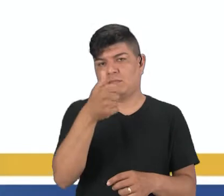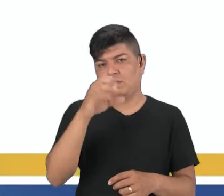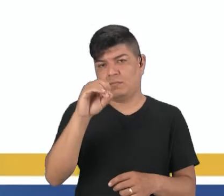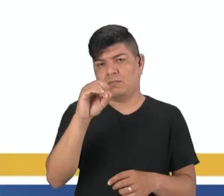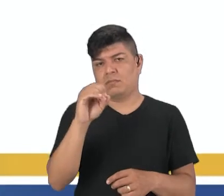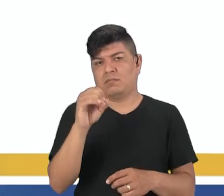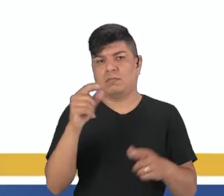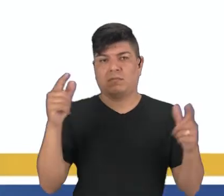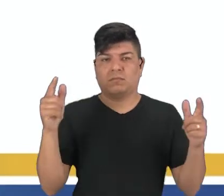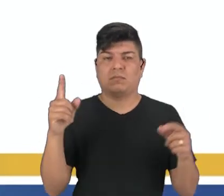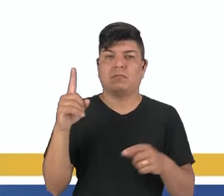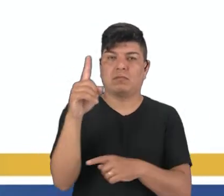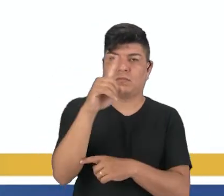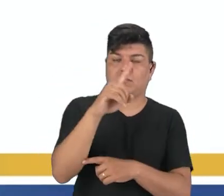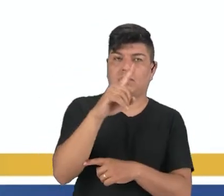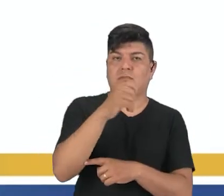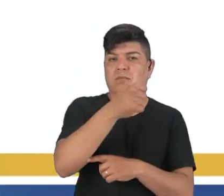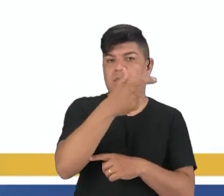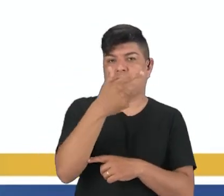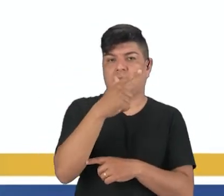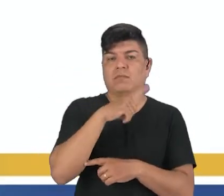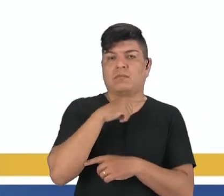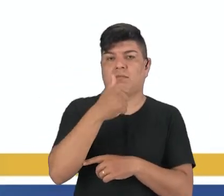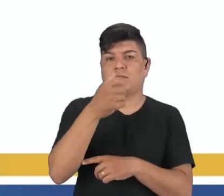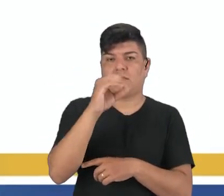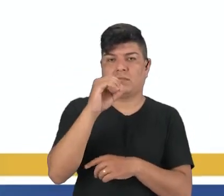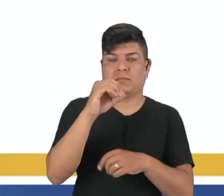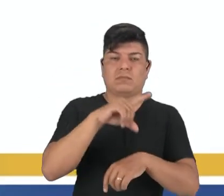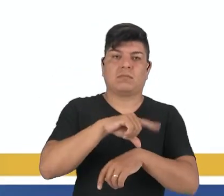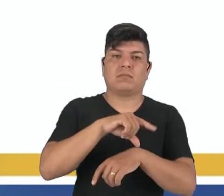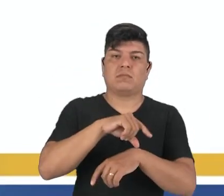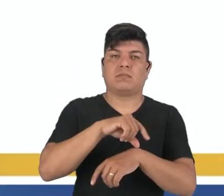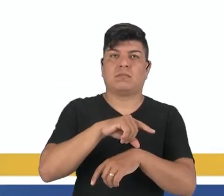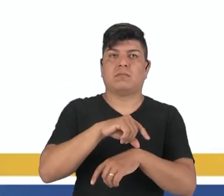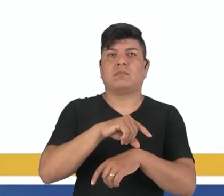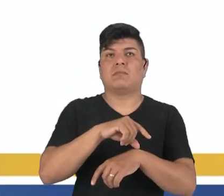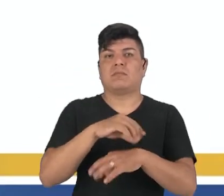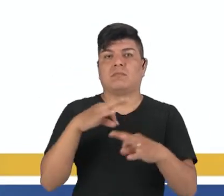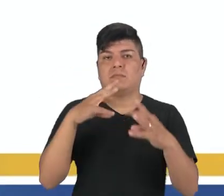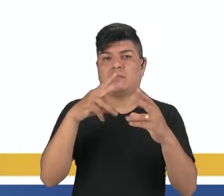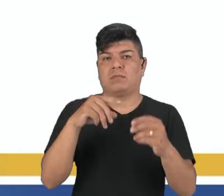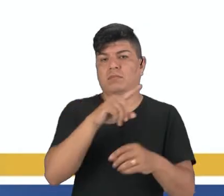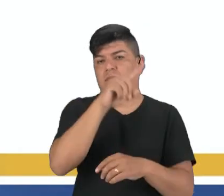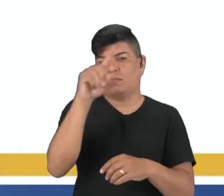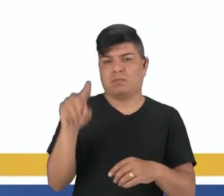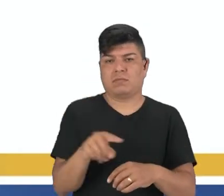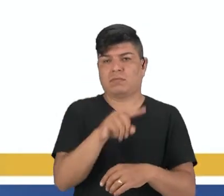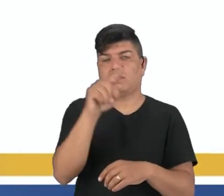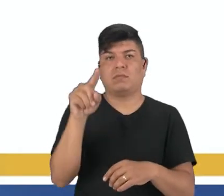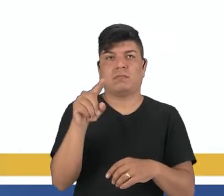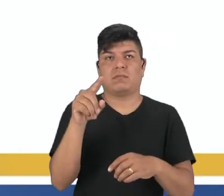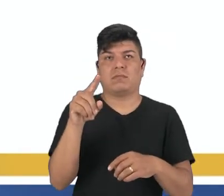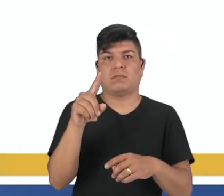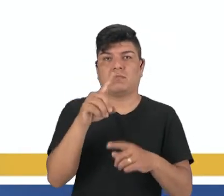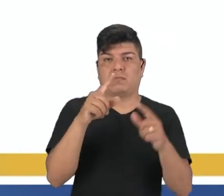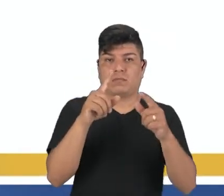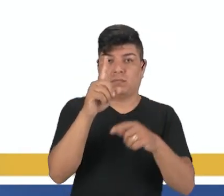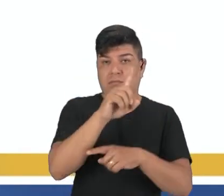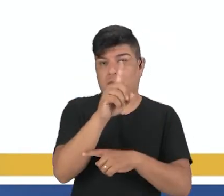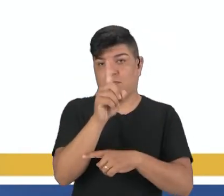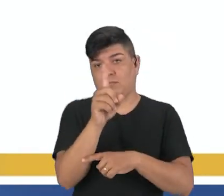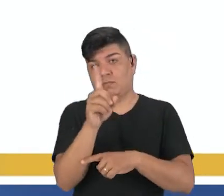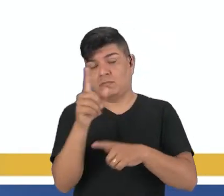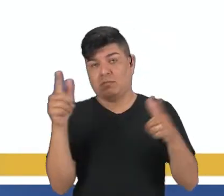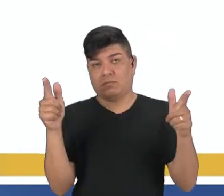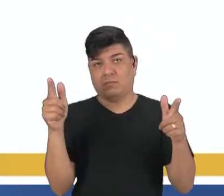grande no 12, temos 10 horas. Depois de fazer todo esse percurso novamente, o ponteiro grande vai